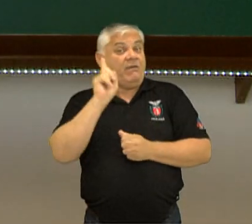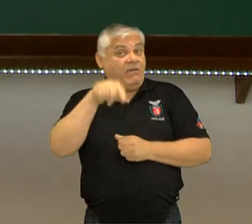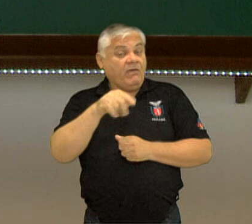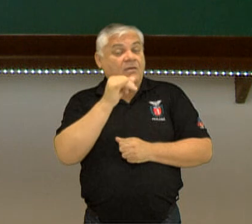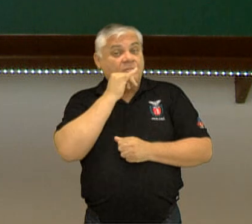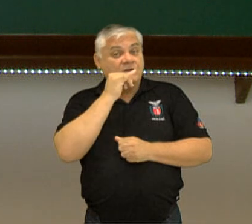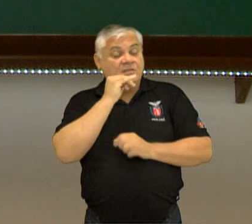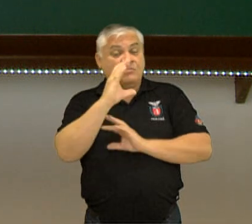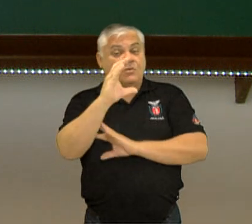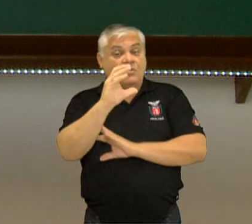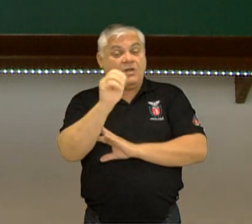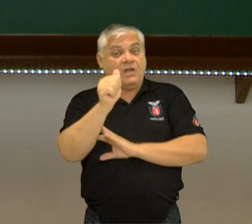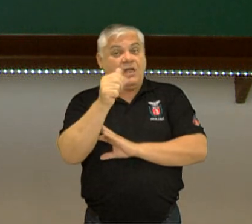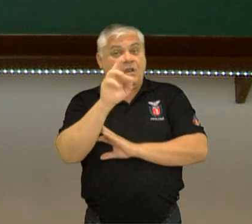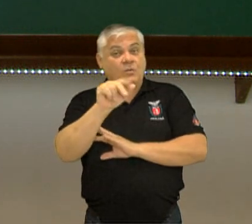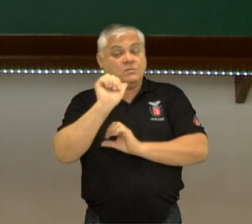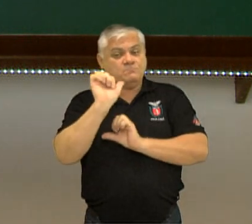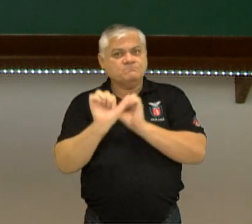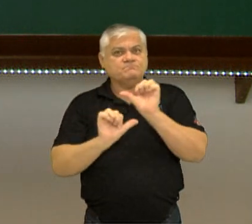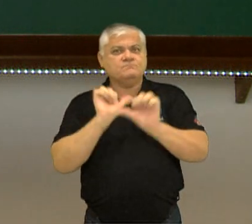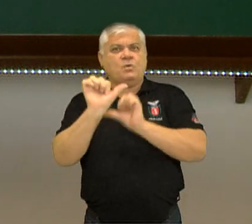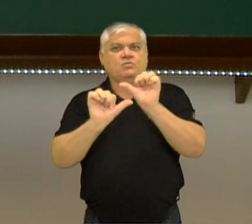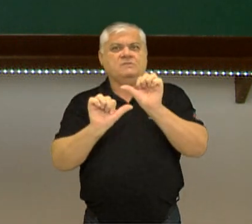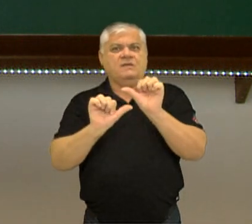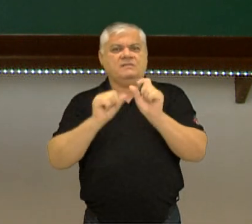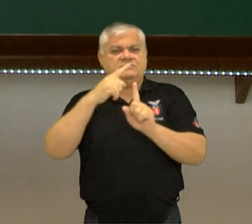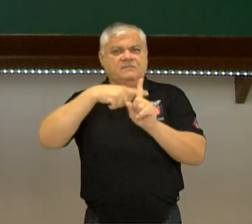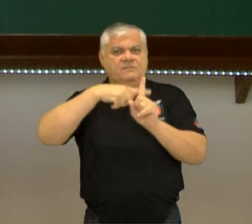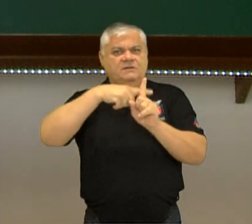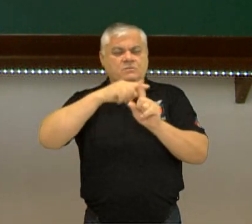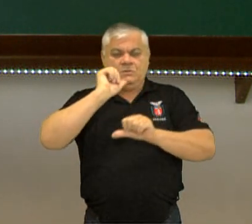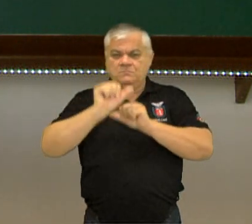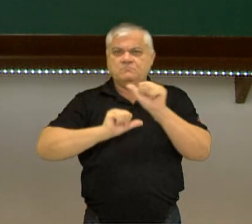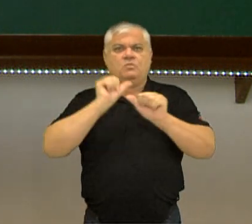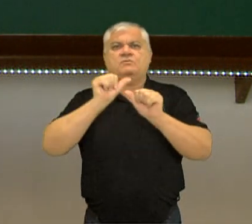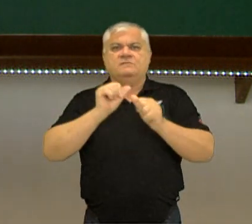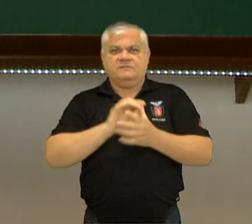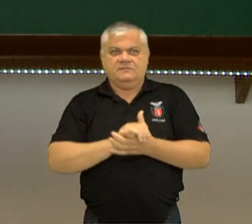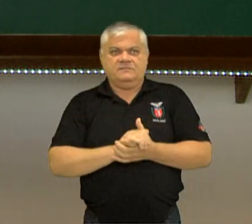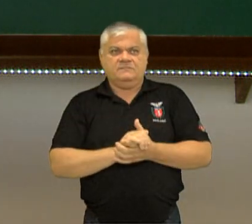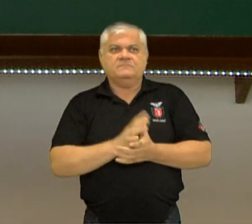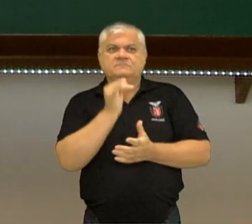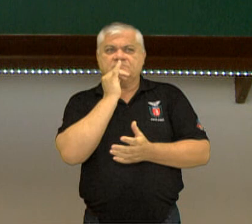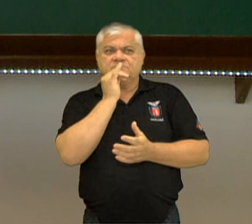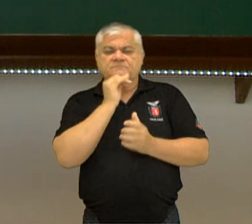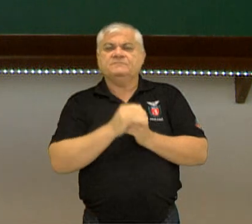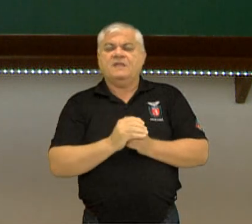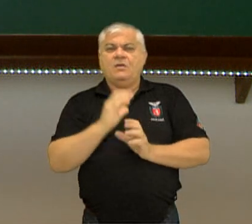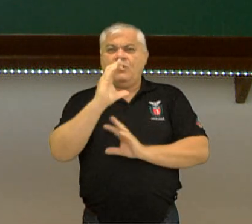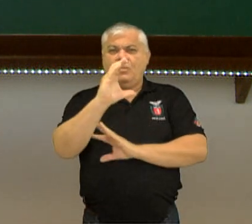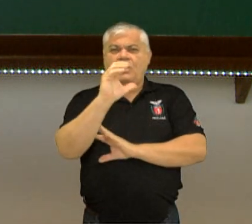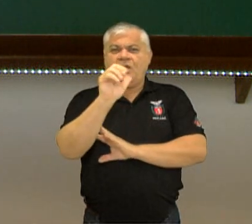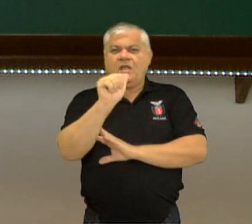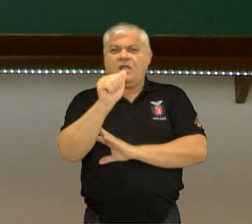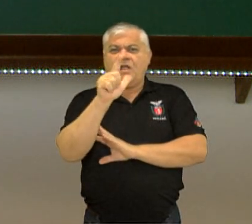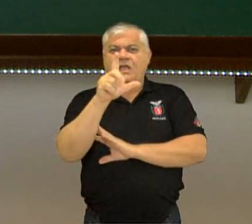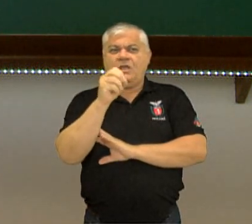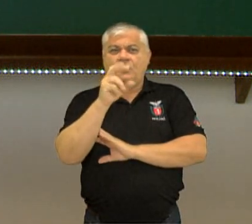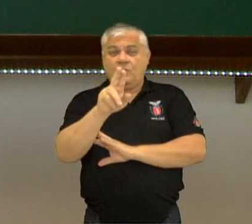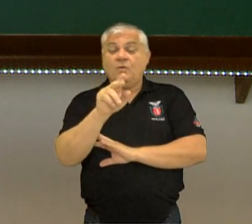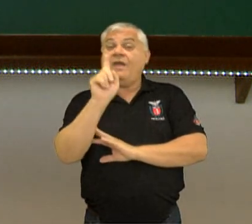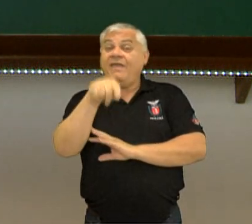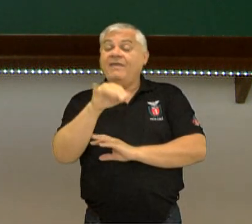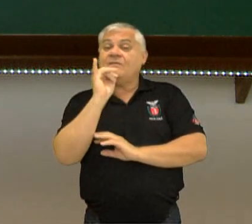que provoca alteração na temperatura de um corpo. Então, pessoal, o calor sensível, duas coisas tem que saber.